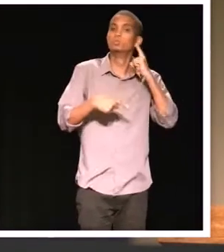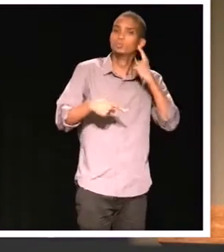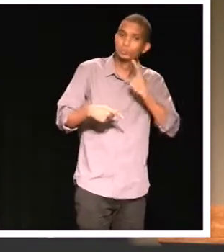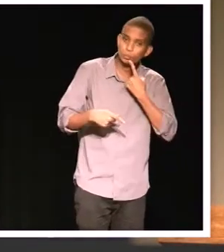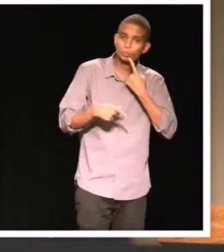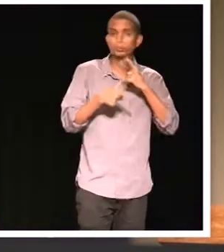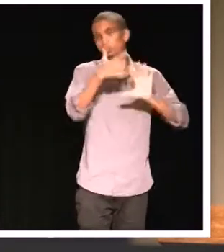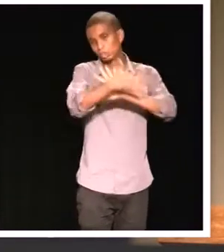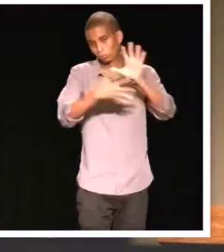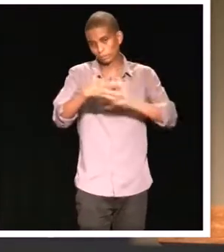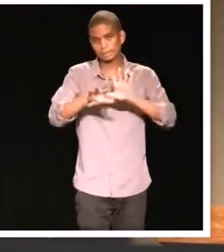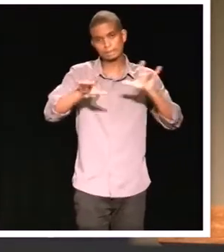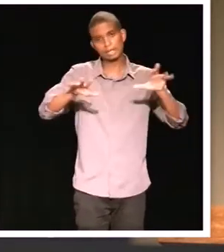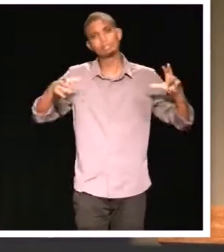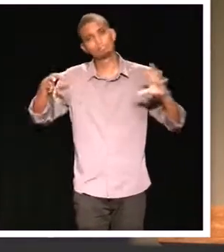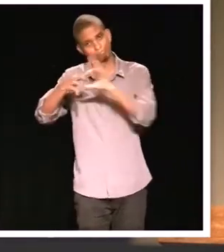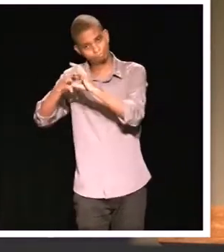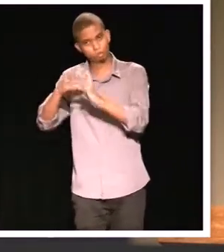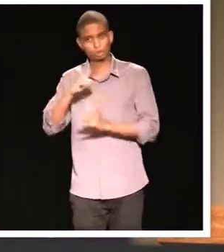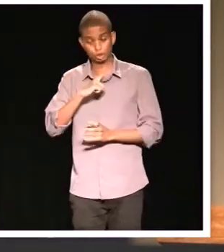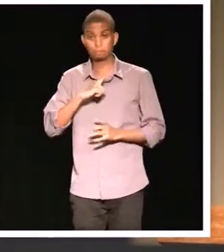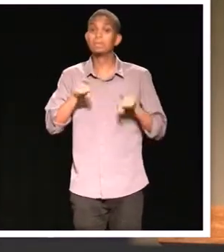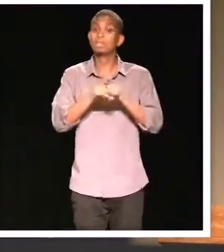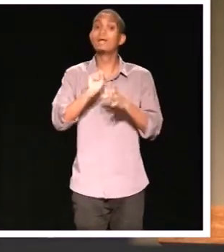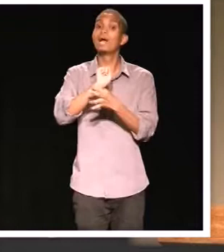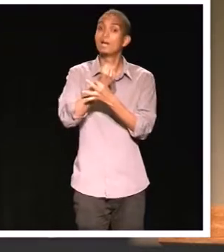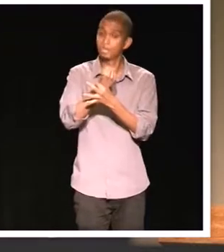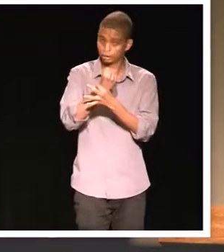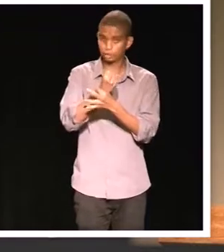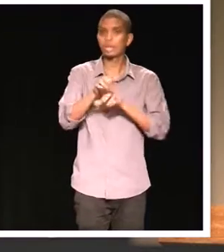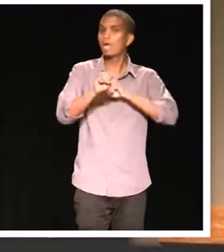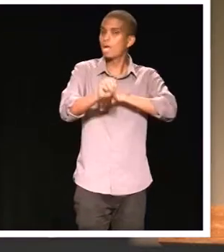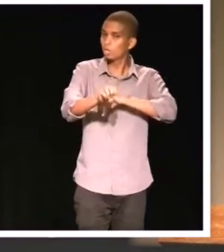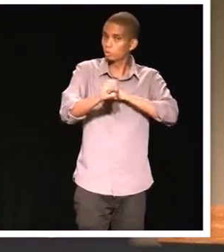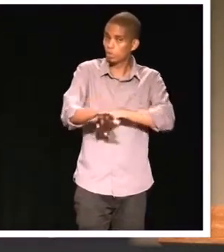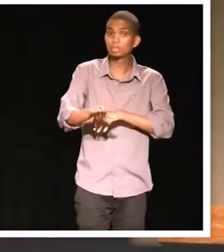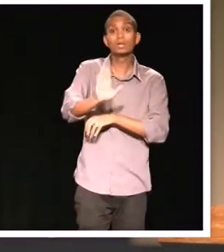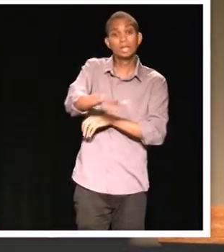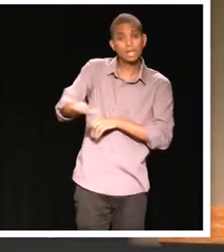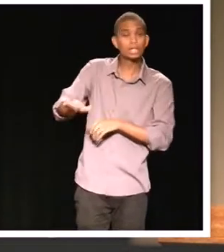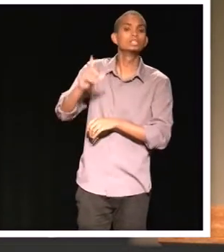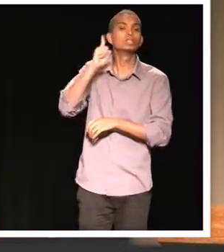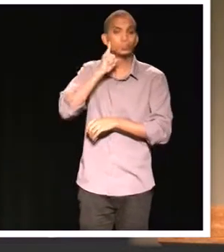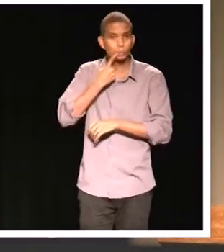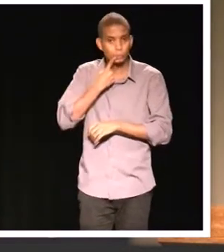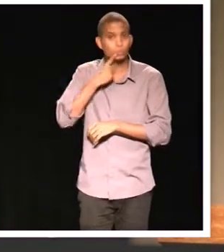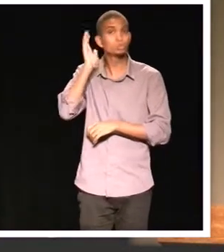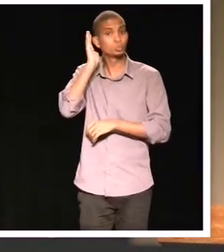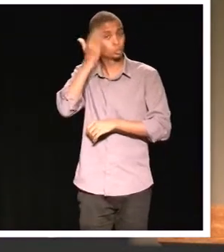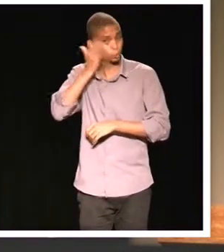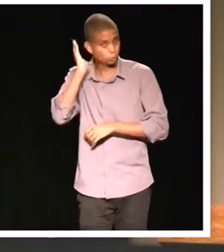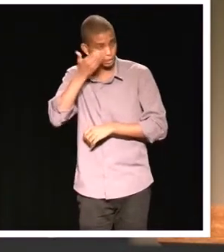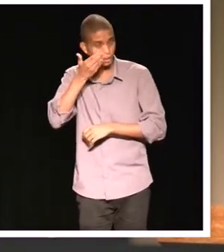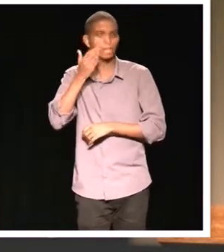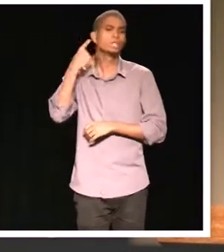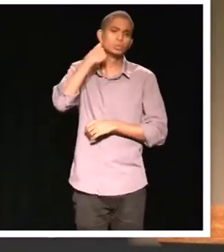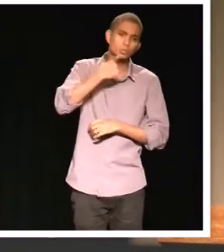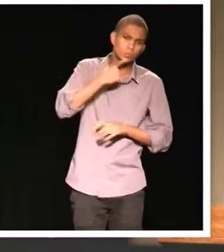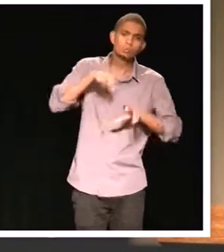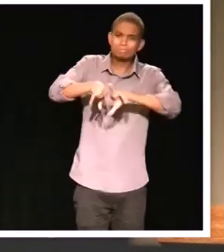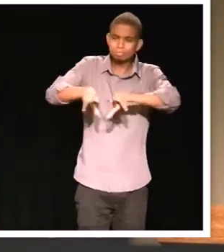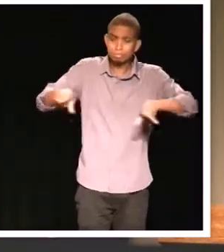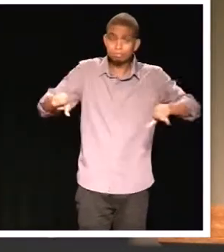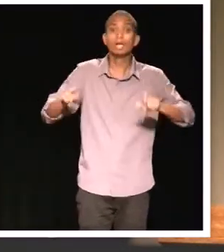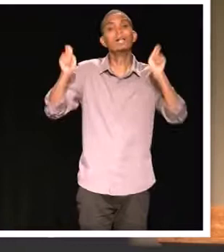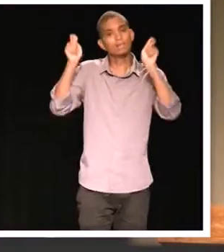de sinais. E a garantia de que a educação de pessoas, em particular crianças cegas, surdos cegas e surdas, seja